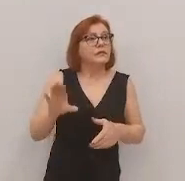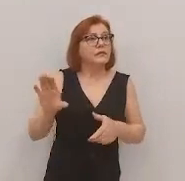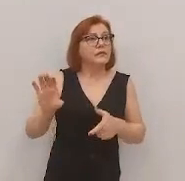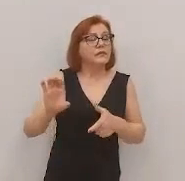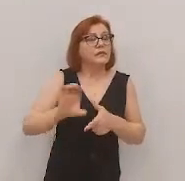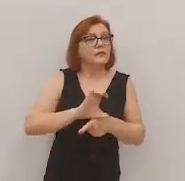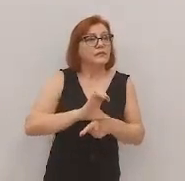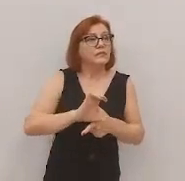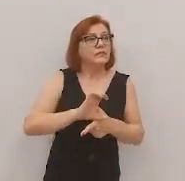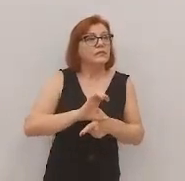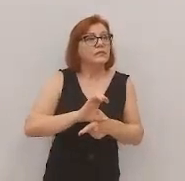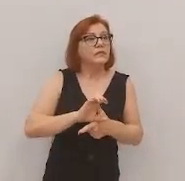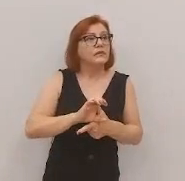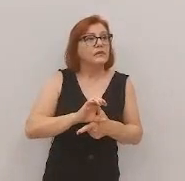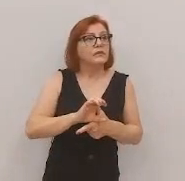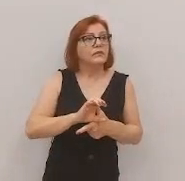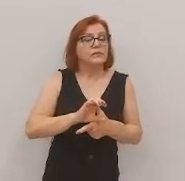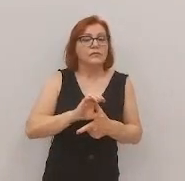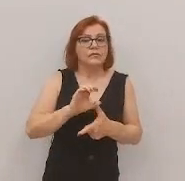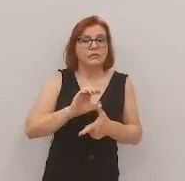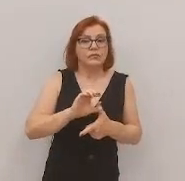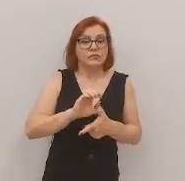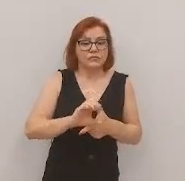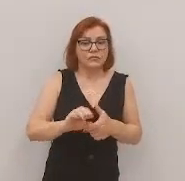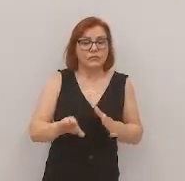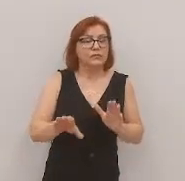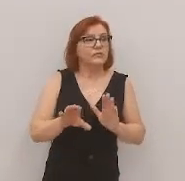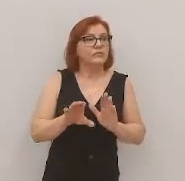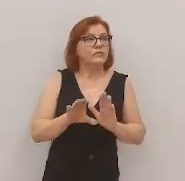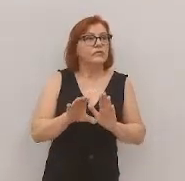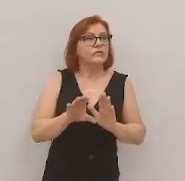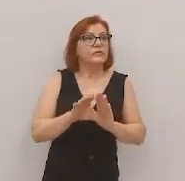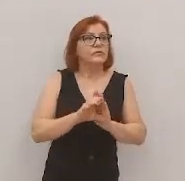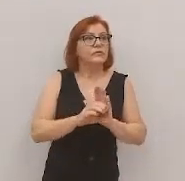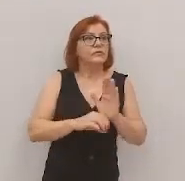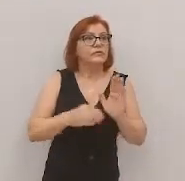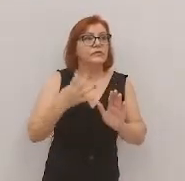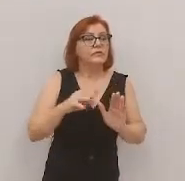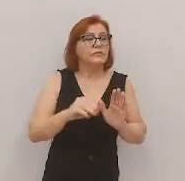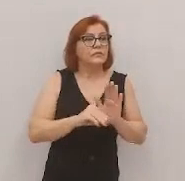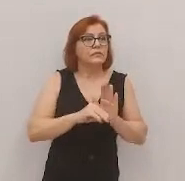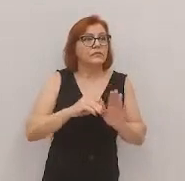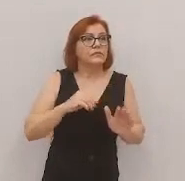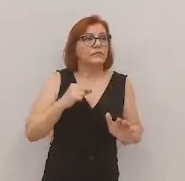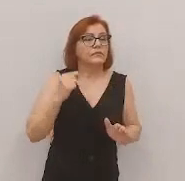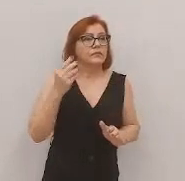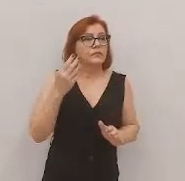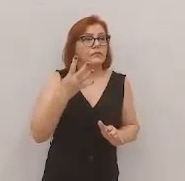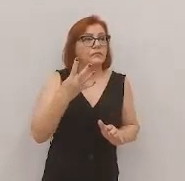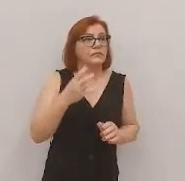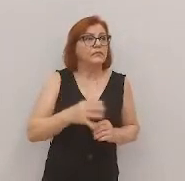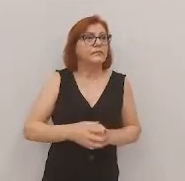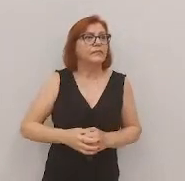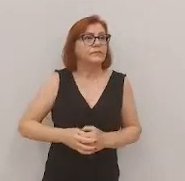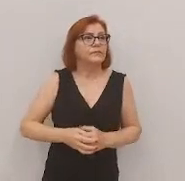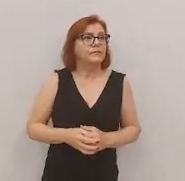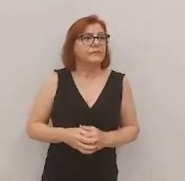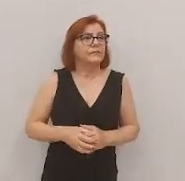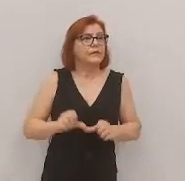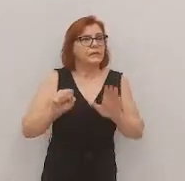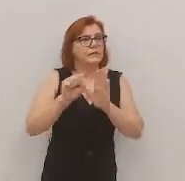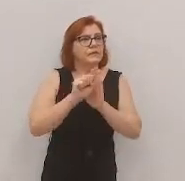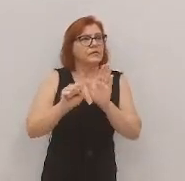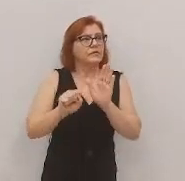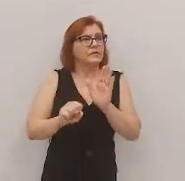nos quais o Deus deste século cegou o entendimento dos incrédulos, para que lhes não resplandeça a